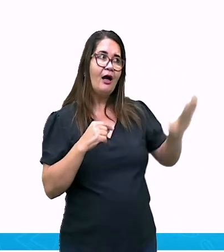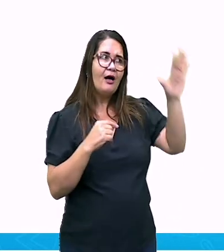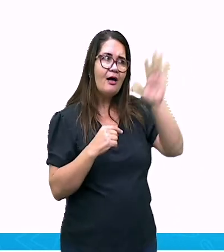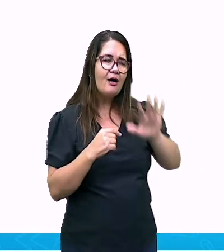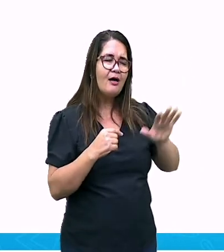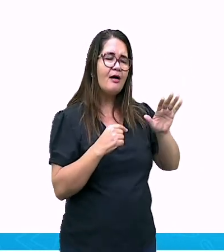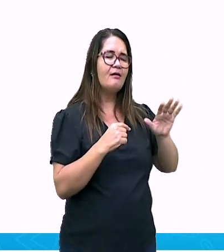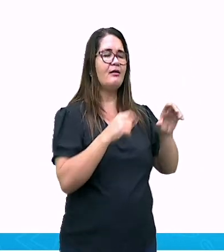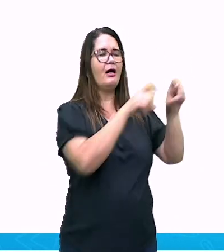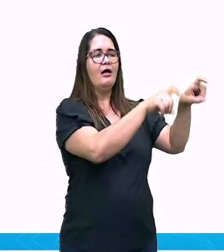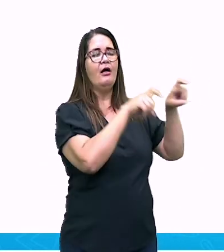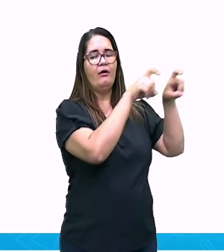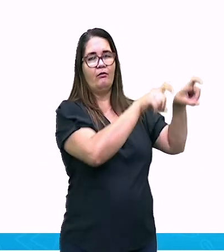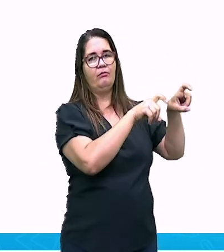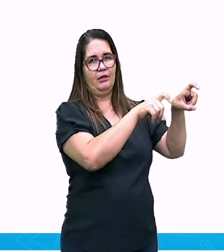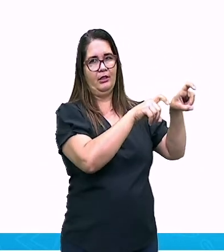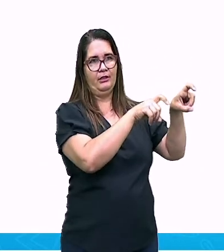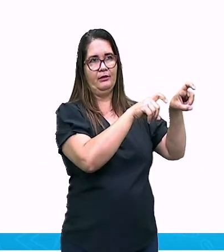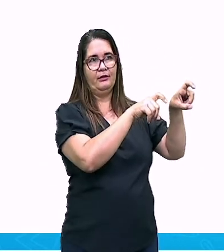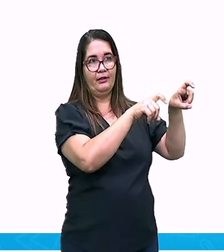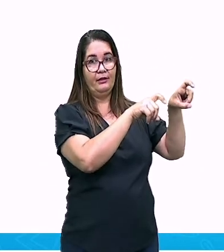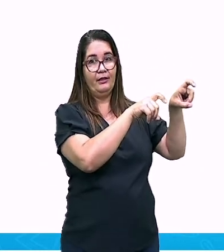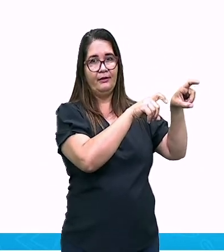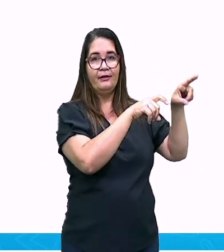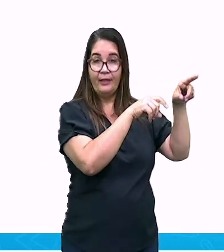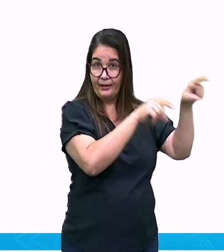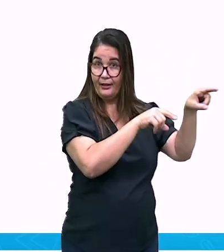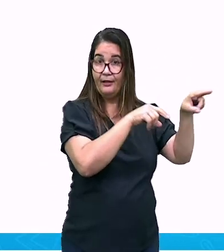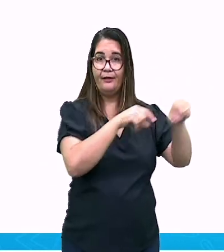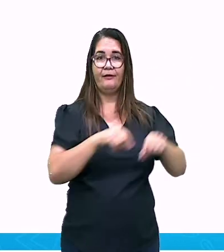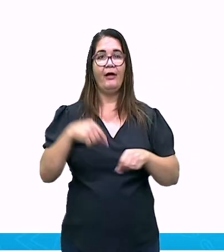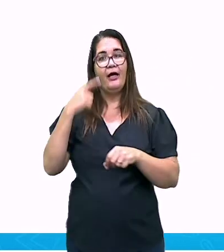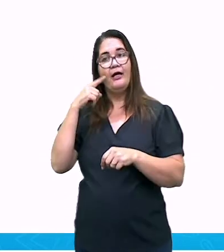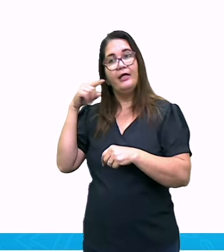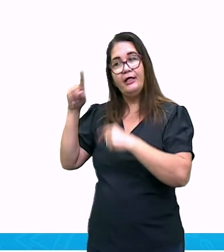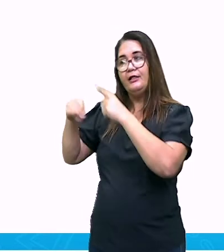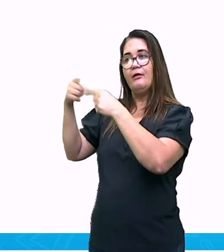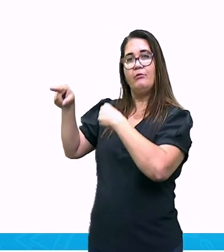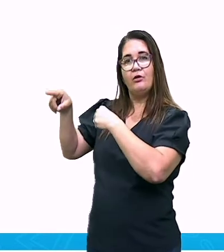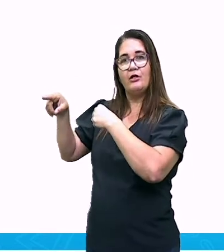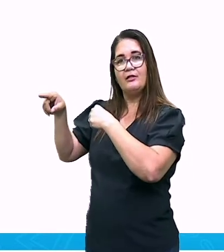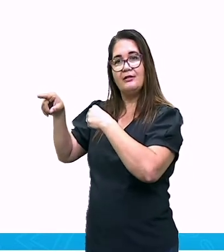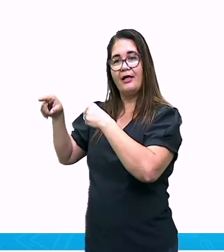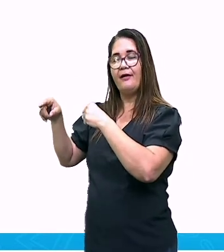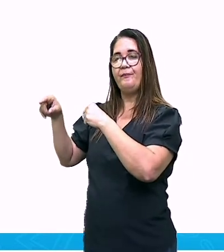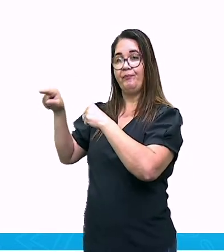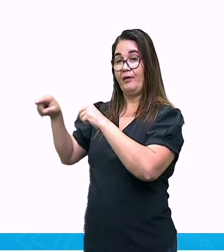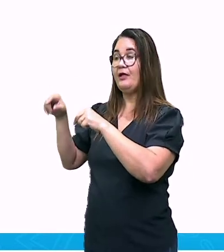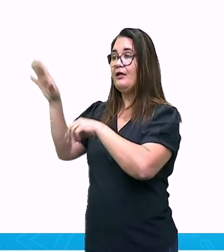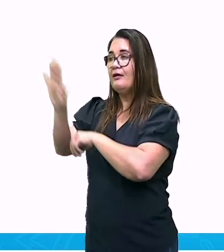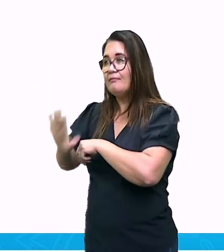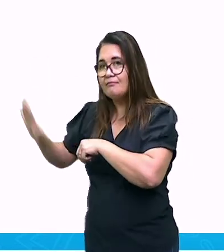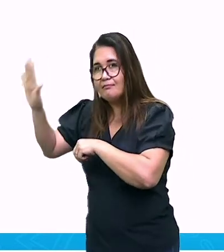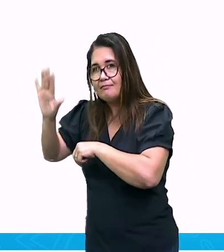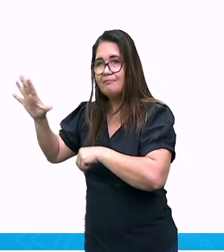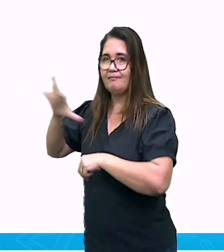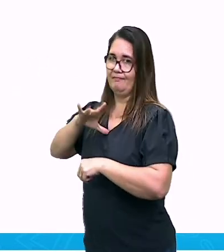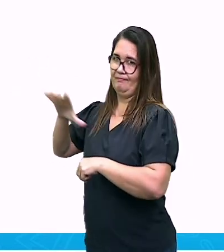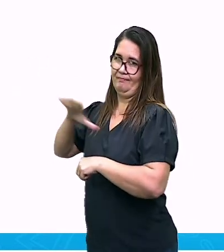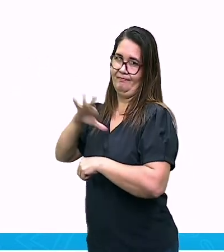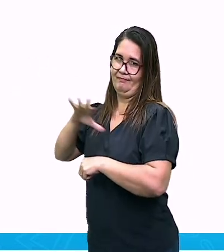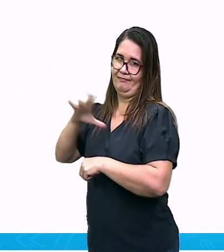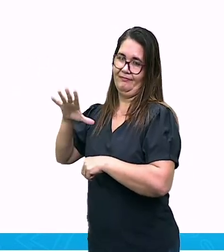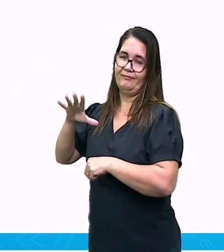populacional, composta por habitações aglomeradas que formam as cidades. Espaços com